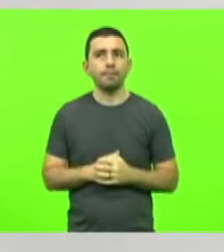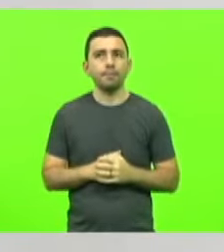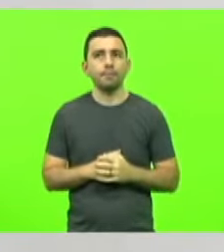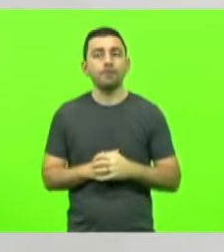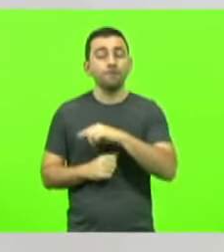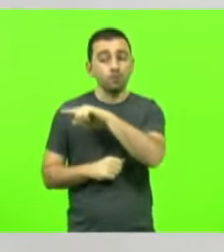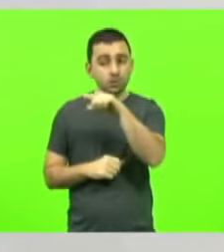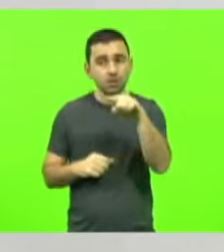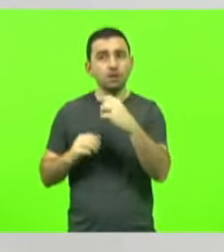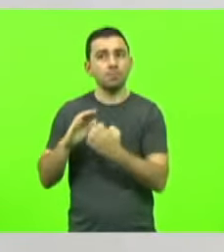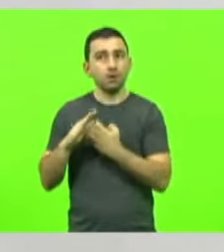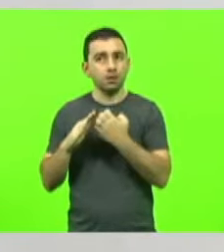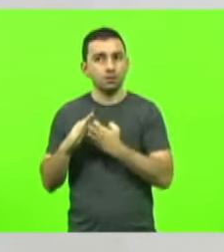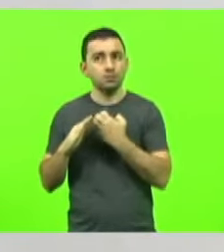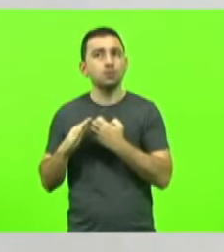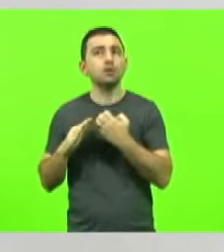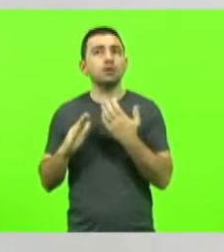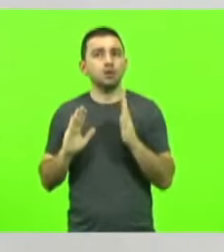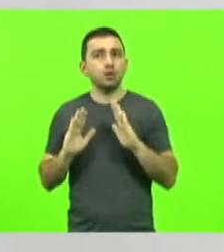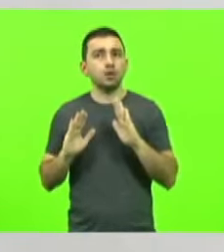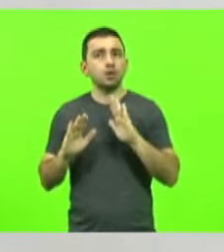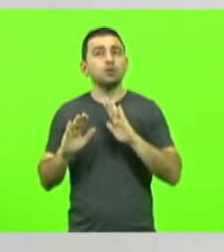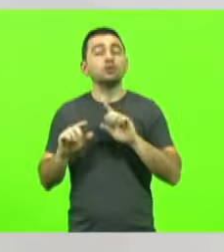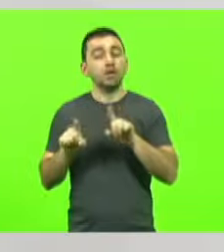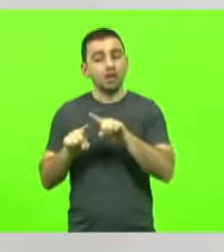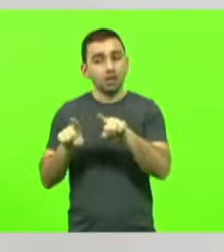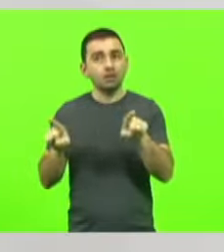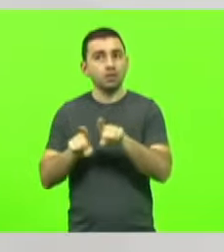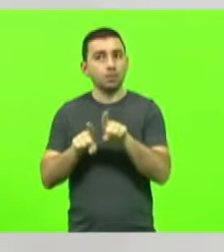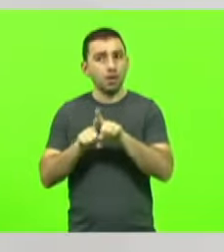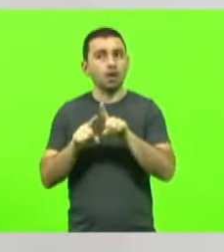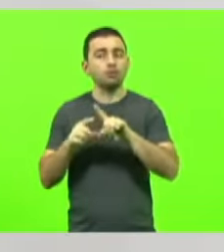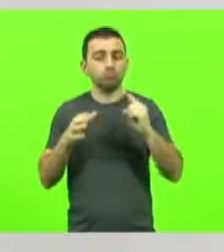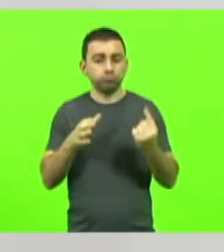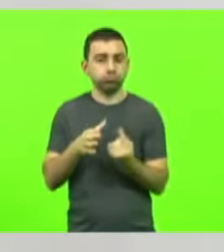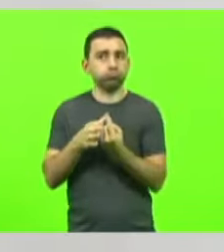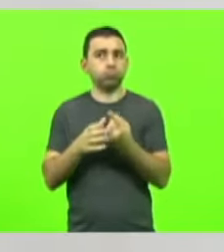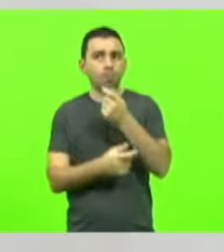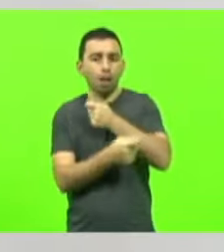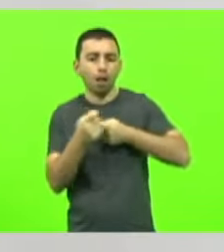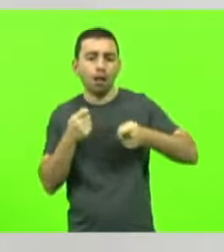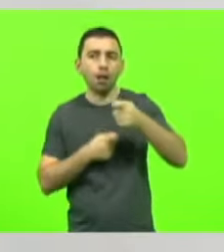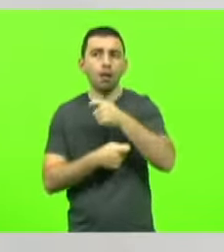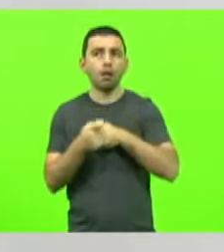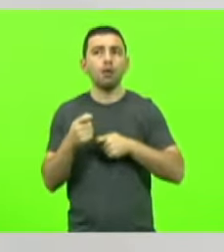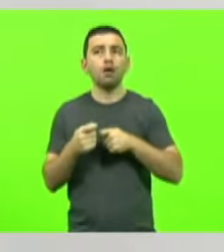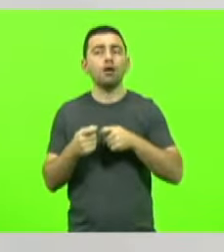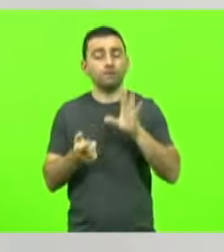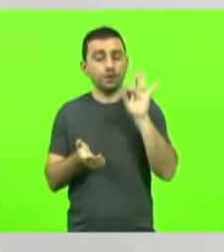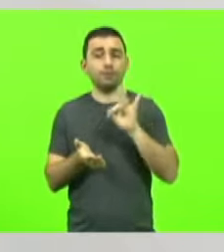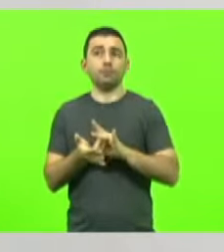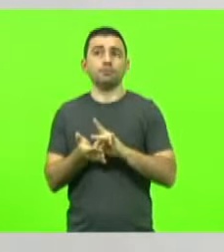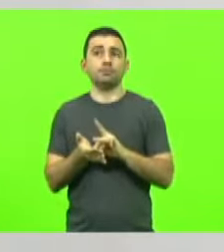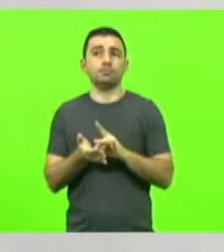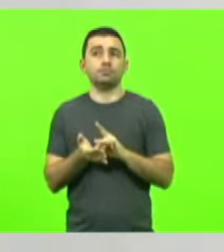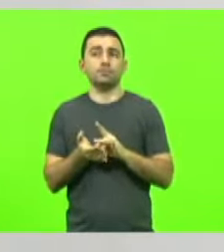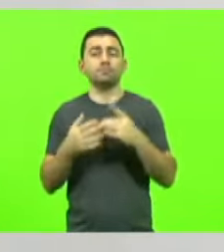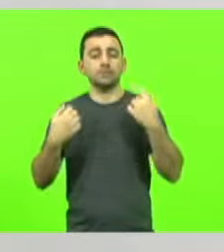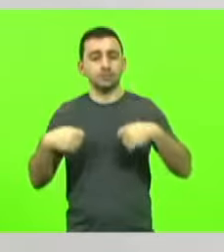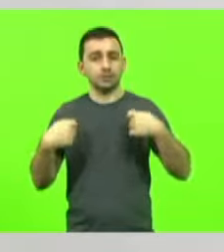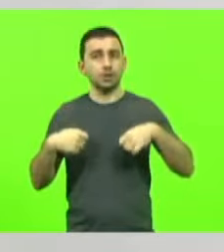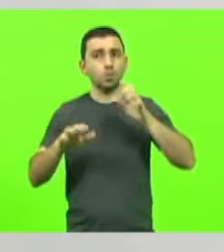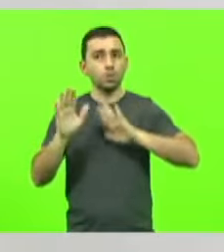Empreiteiras também estão nesse rol de pessoas envolvidas nessa negociação, e isso é um fato. Temos que ter muito